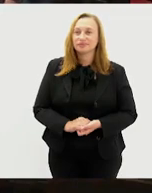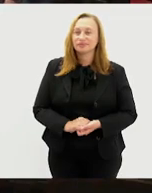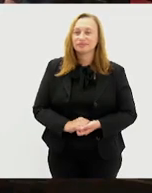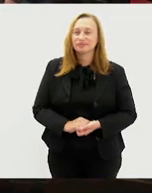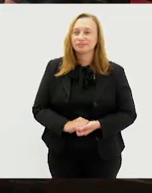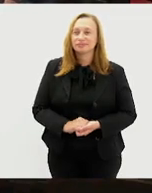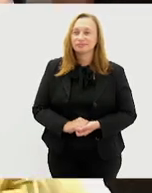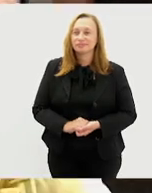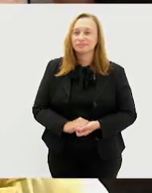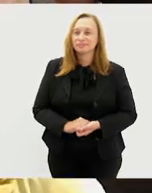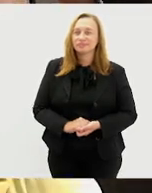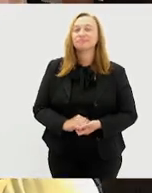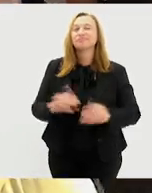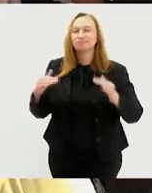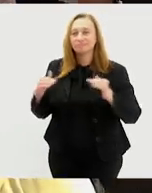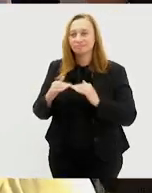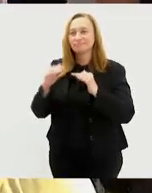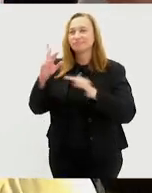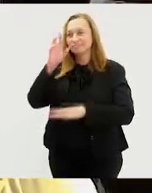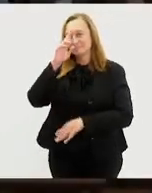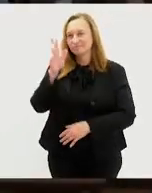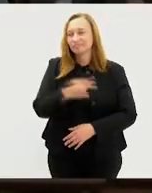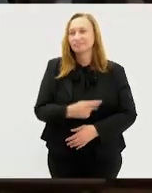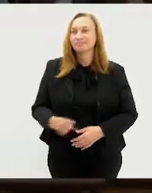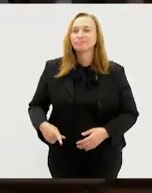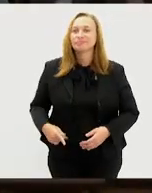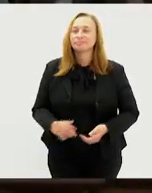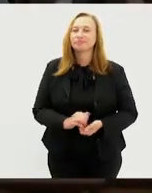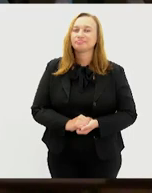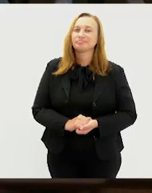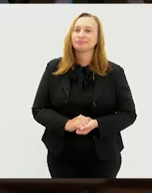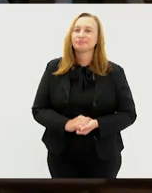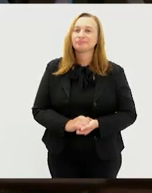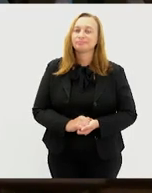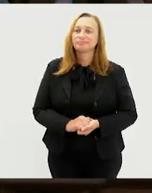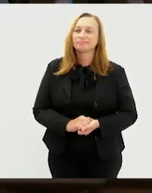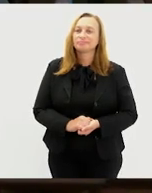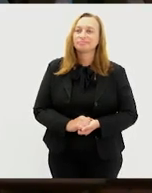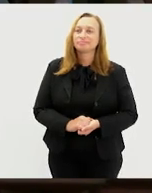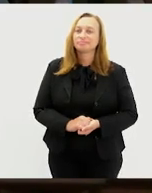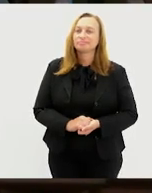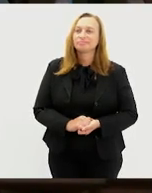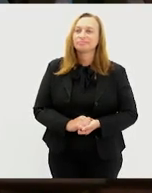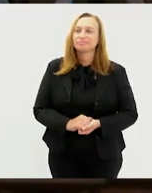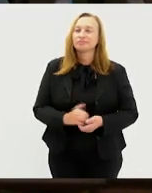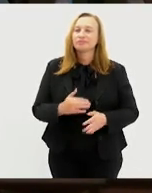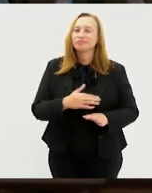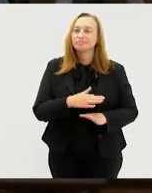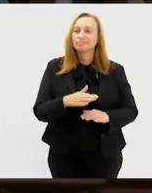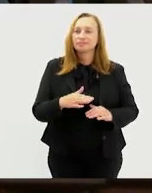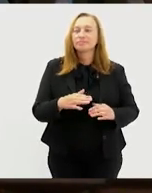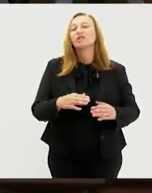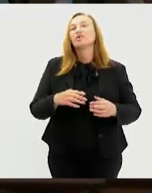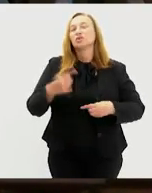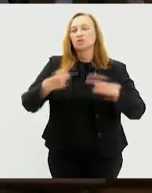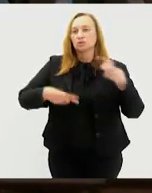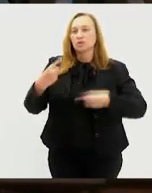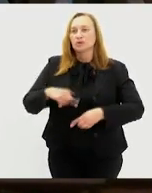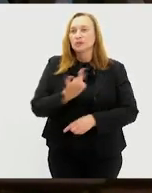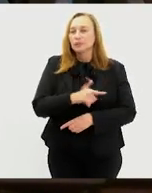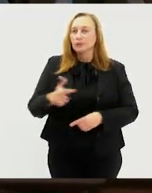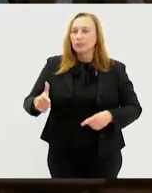Siciliano favorável presente com os pareceres emitidos em discussão não havendo quem queera discutir